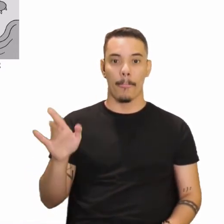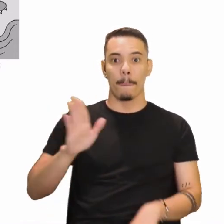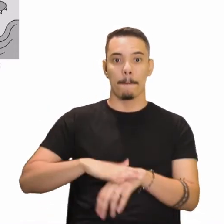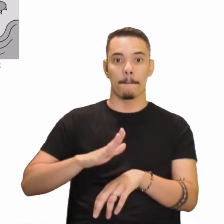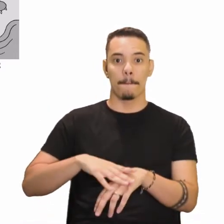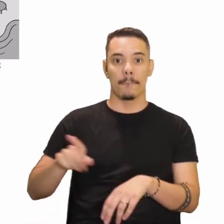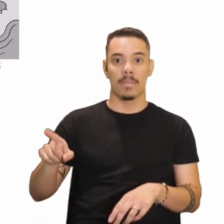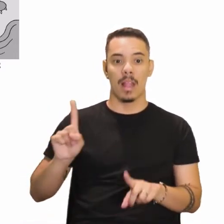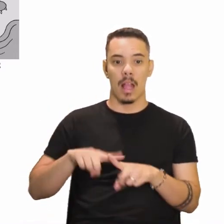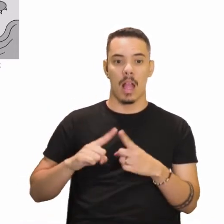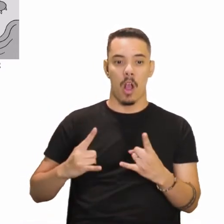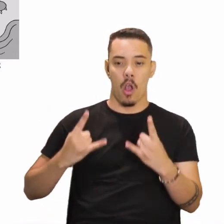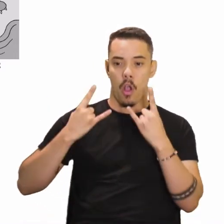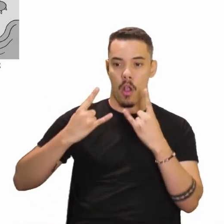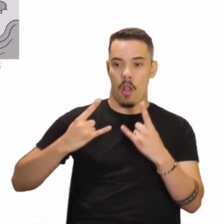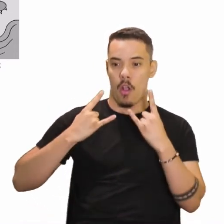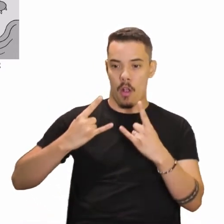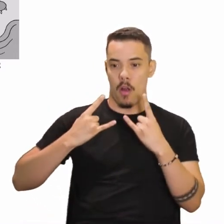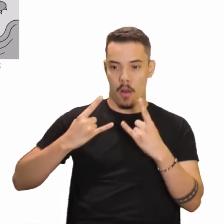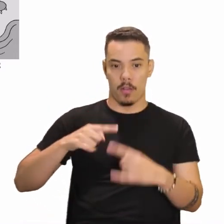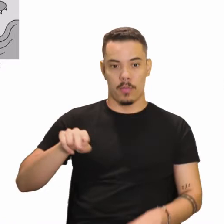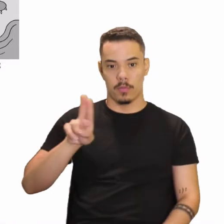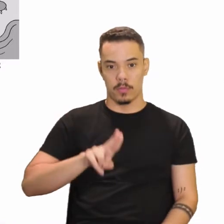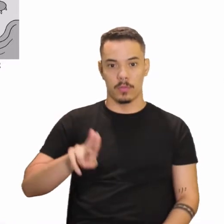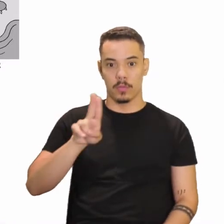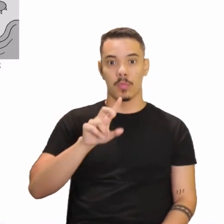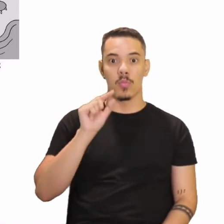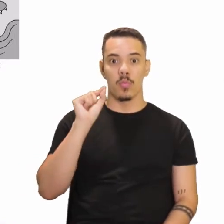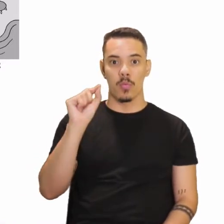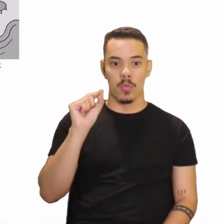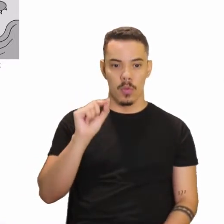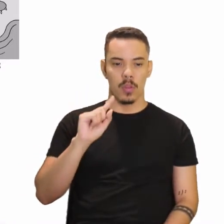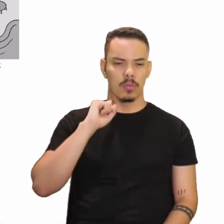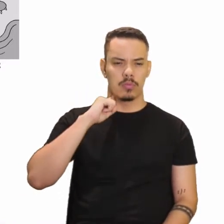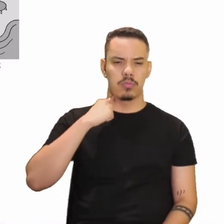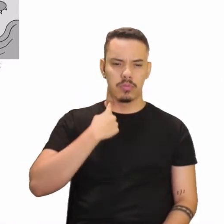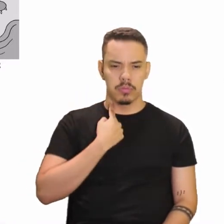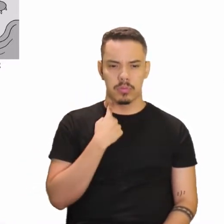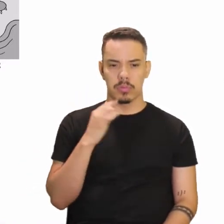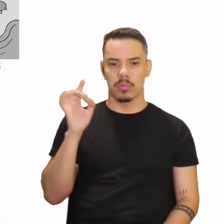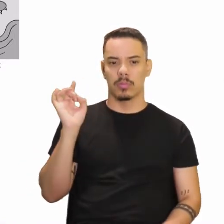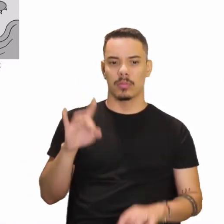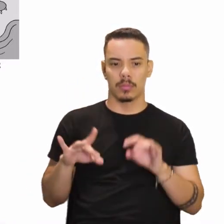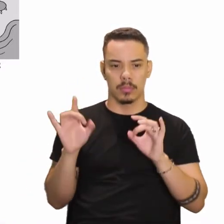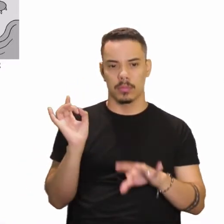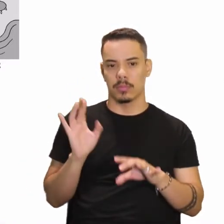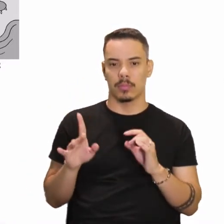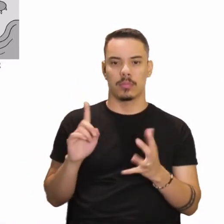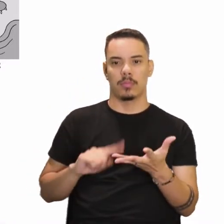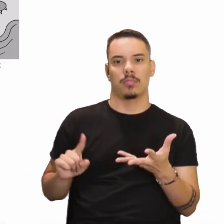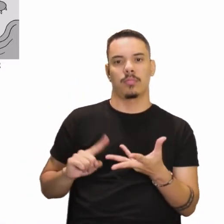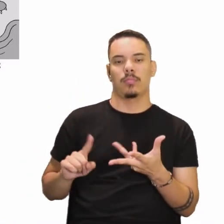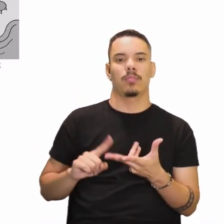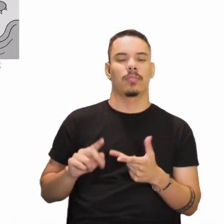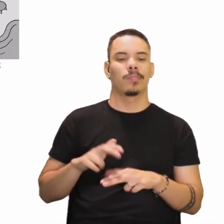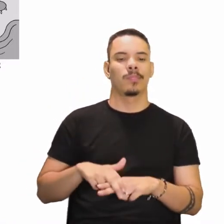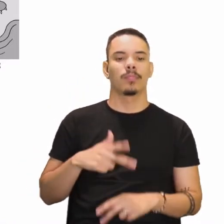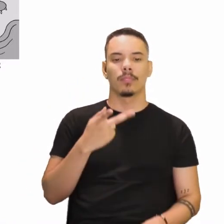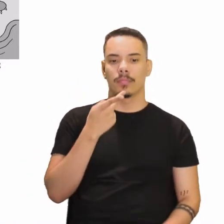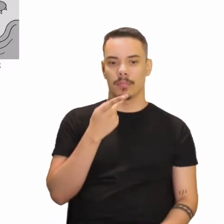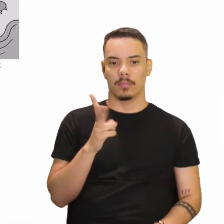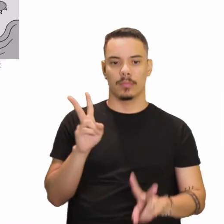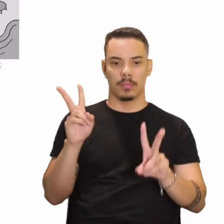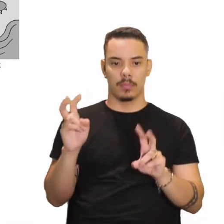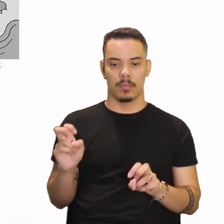crítica as pessoas jogarem poluindo né os rios por isso que fala da questão